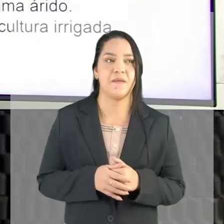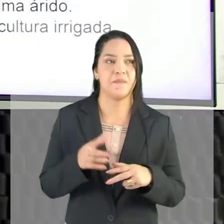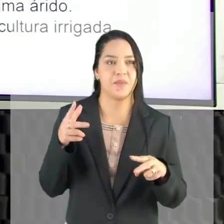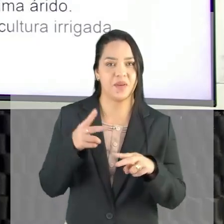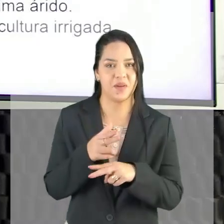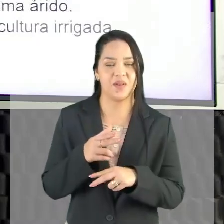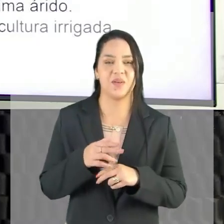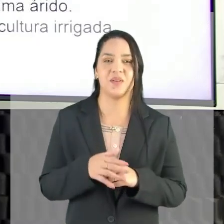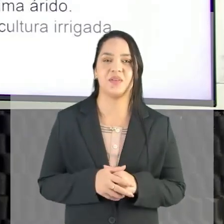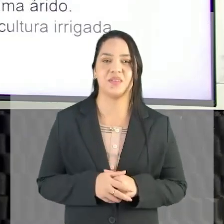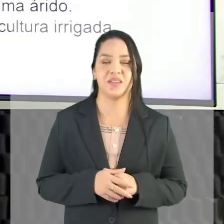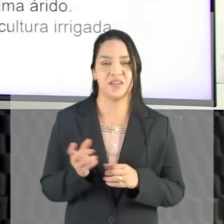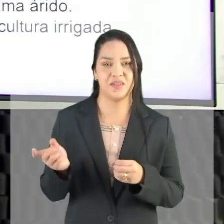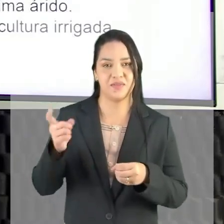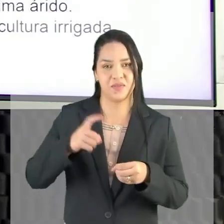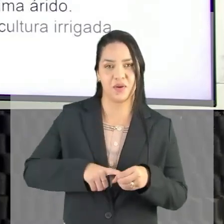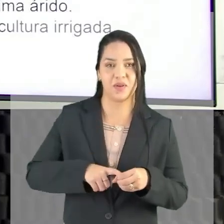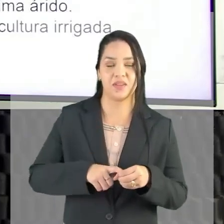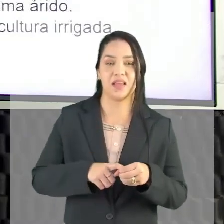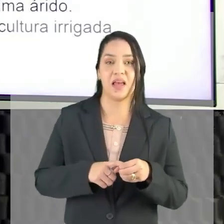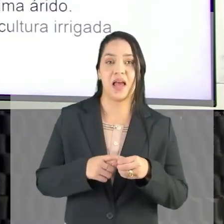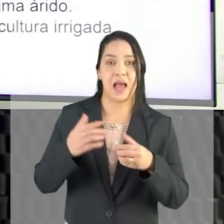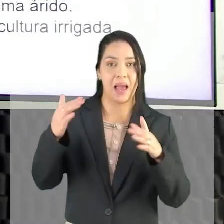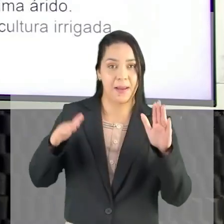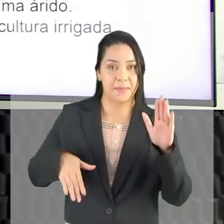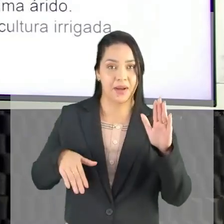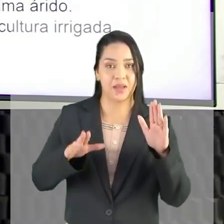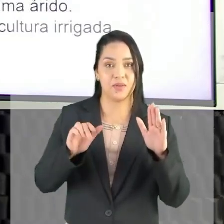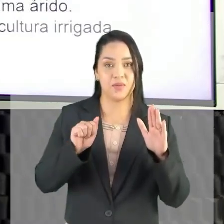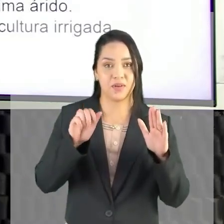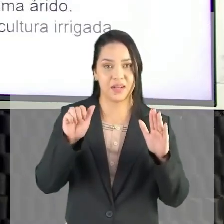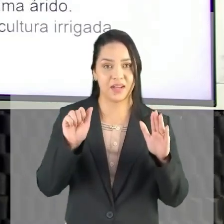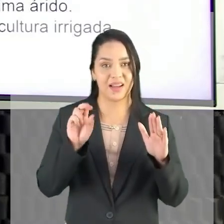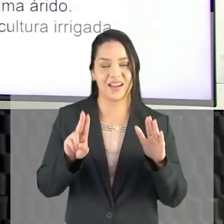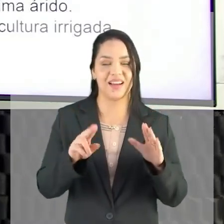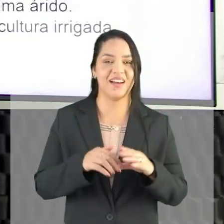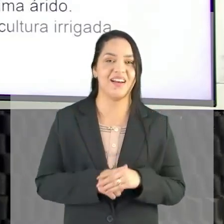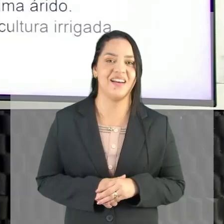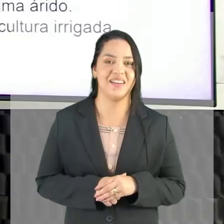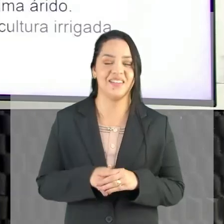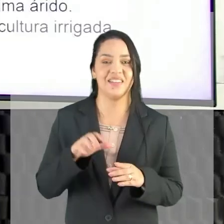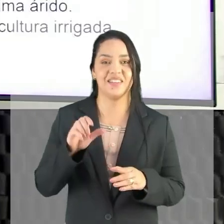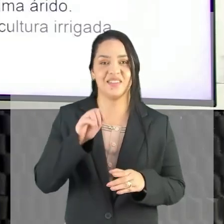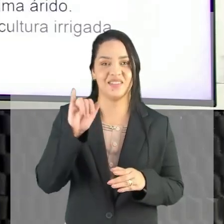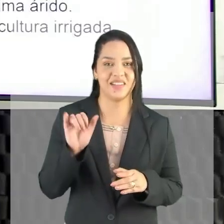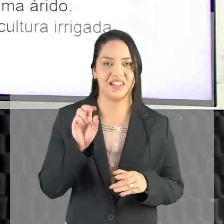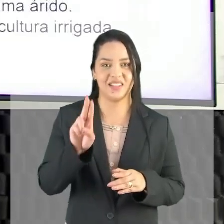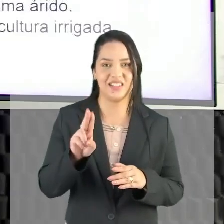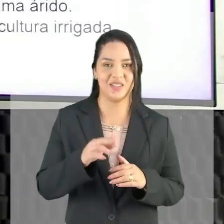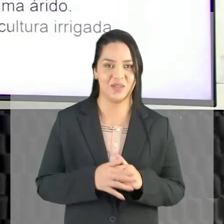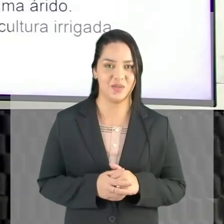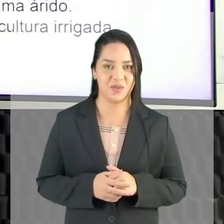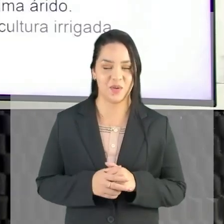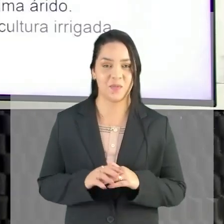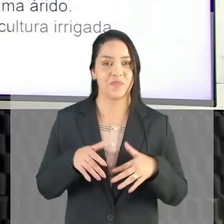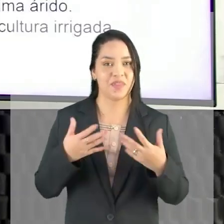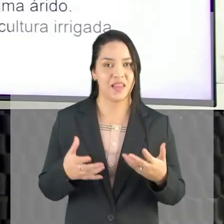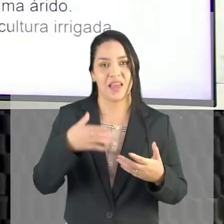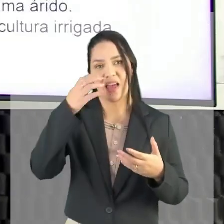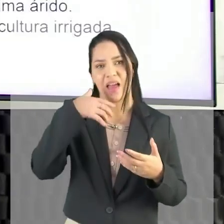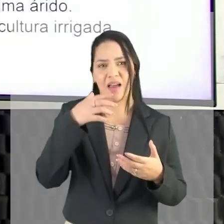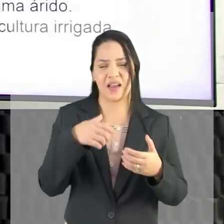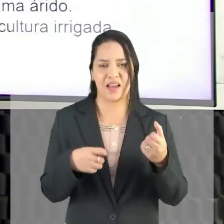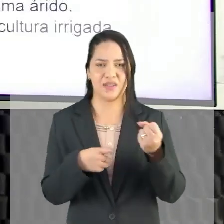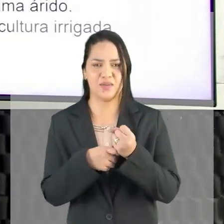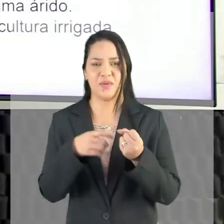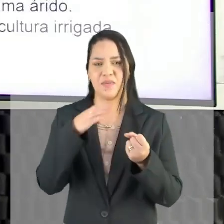aí, produção. Volta. A Praia do Cacau. Ó, de novo, a Praia do Caju. É fruta, é caju,